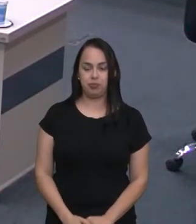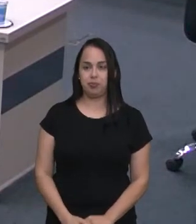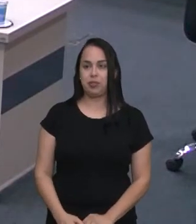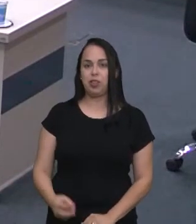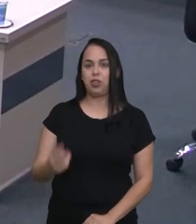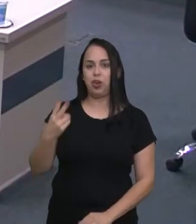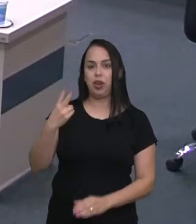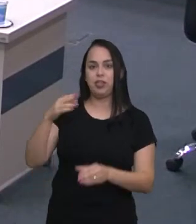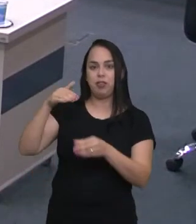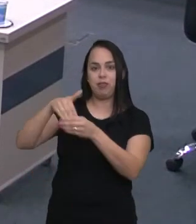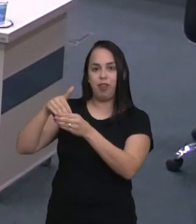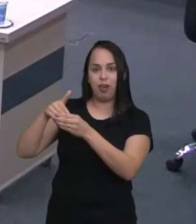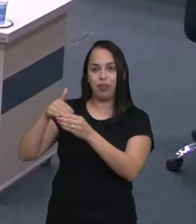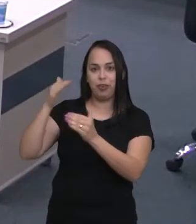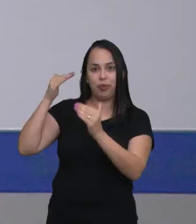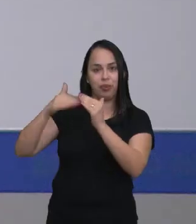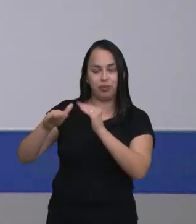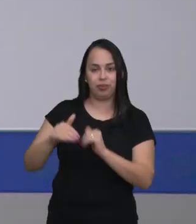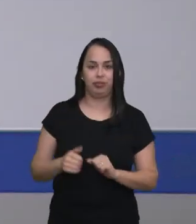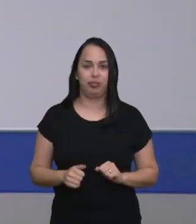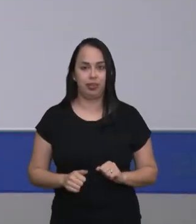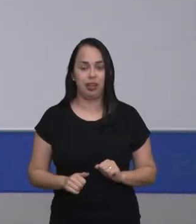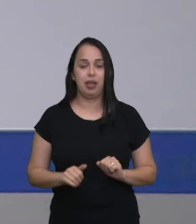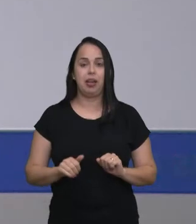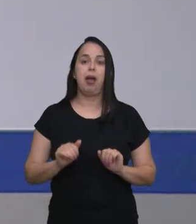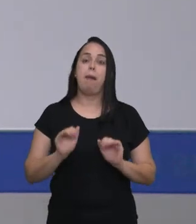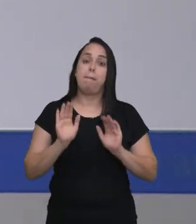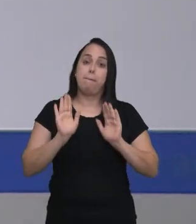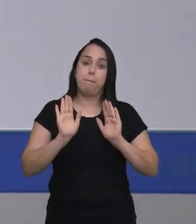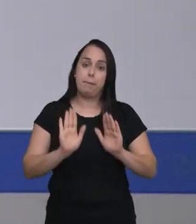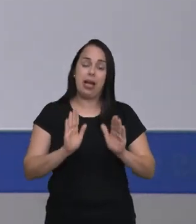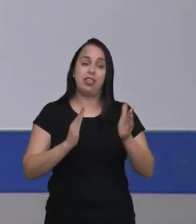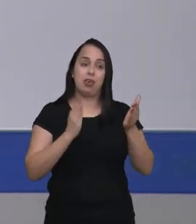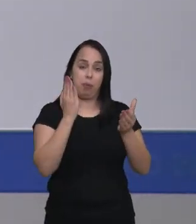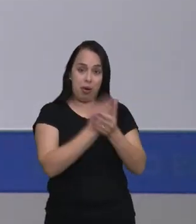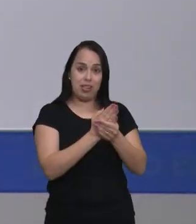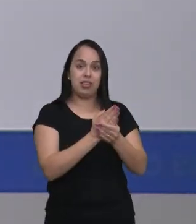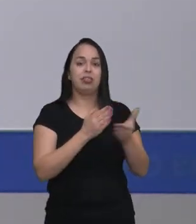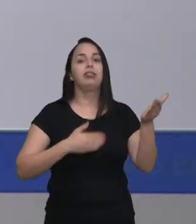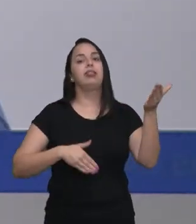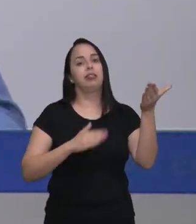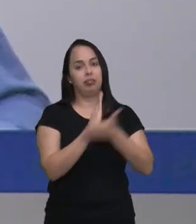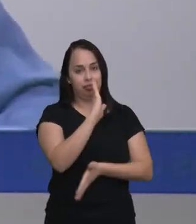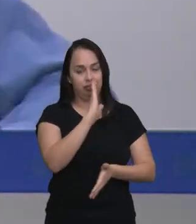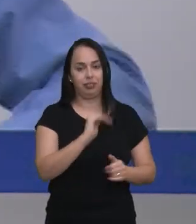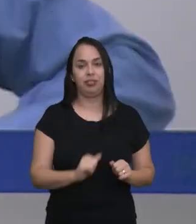2 votos contrários, senhor presidente. 2 votos contrários, o processo está aprovado.